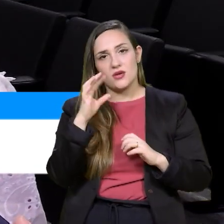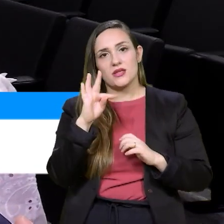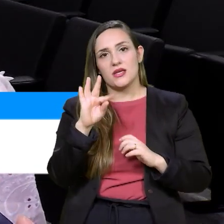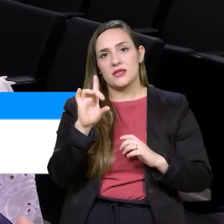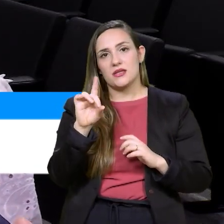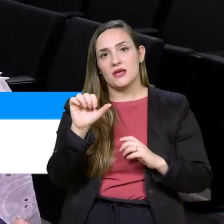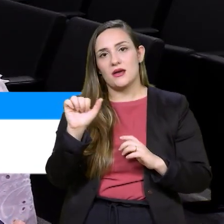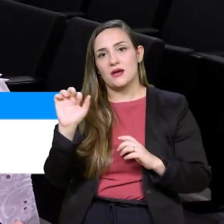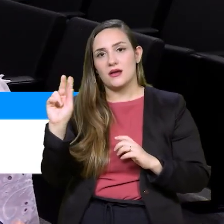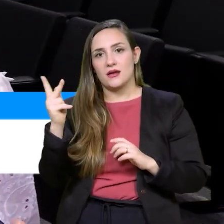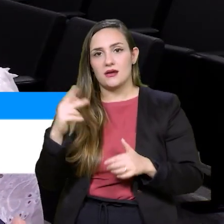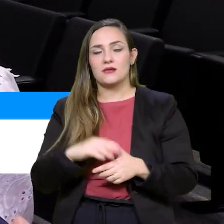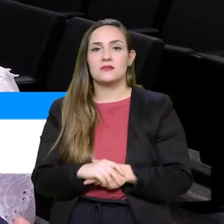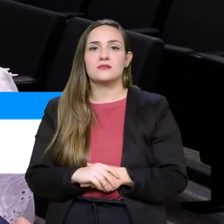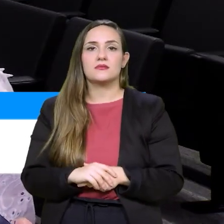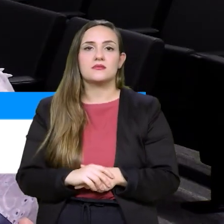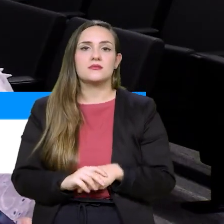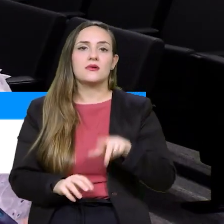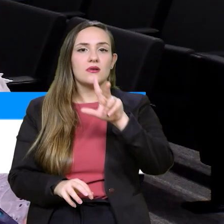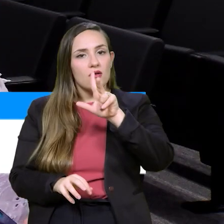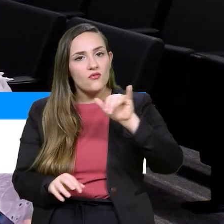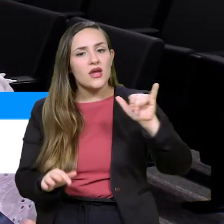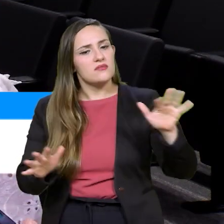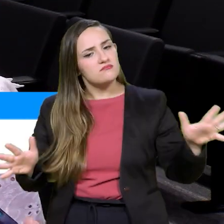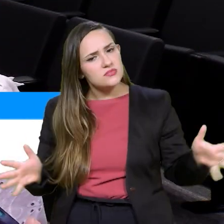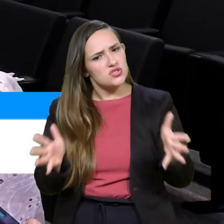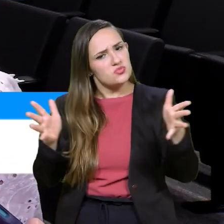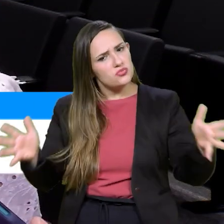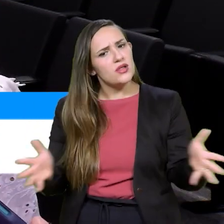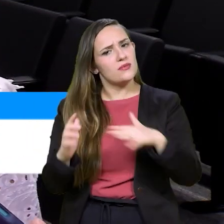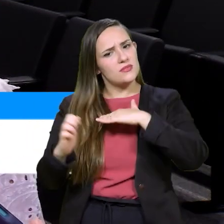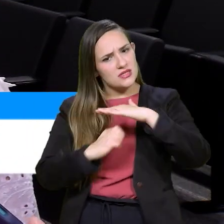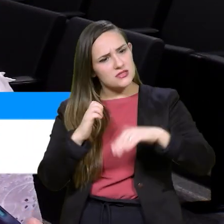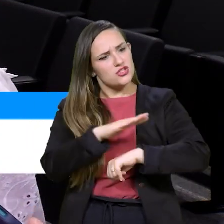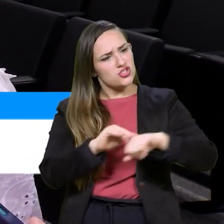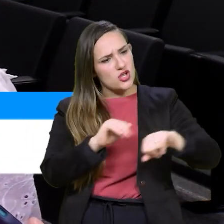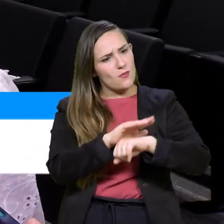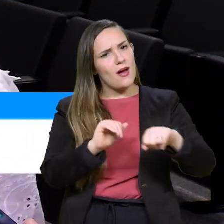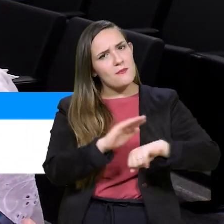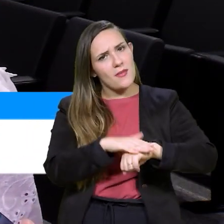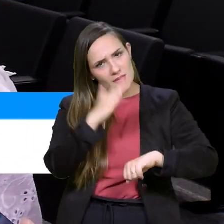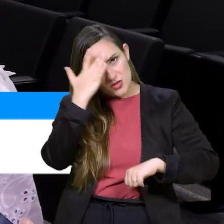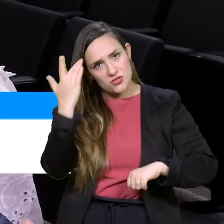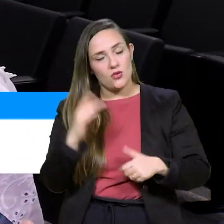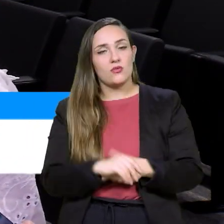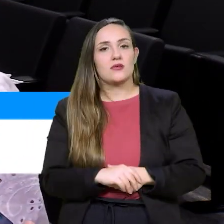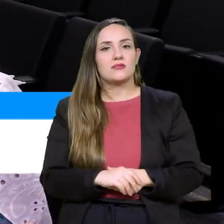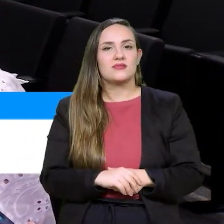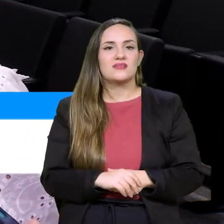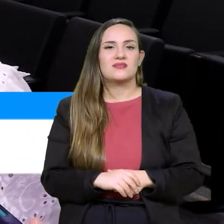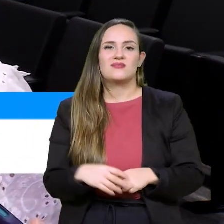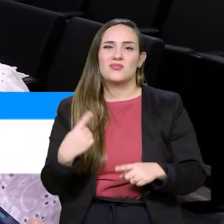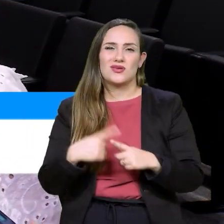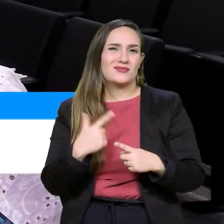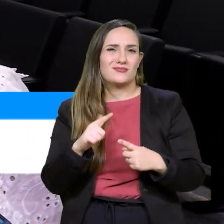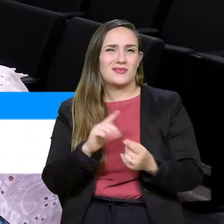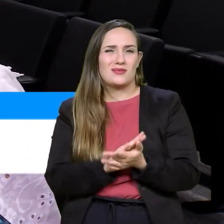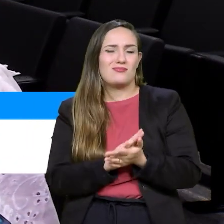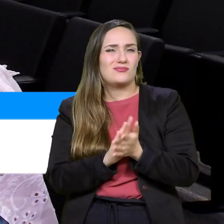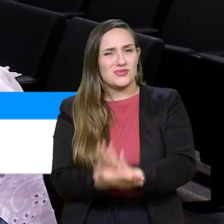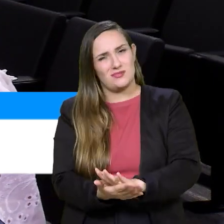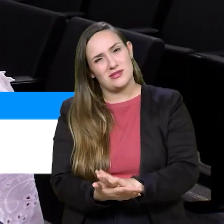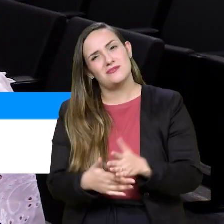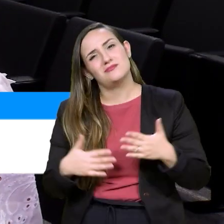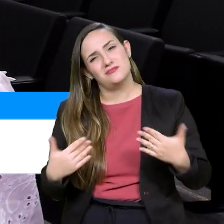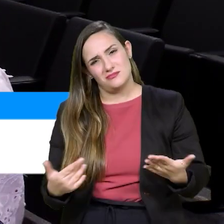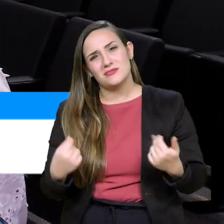pessoas também com TDAH. E que com certeza estimula mesmo, né, esse olhar, primeiro, para